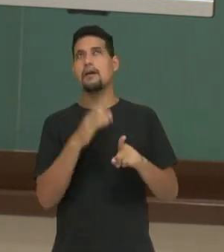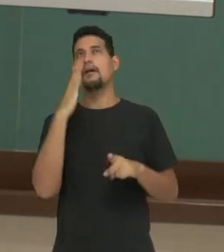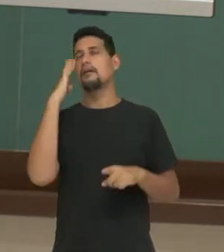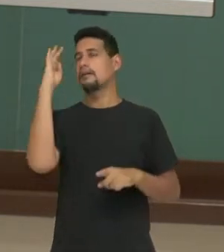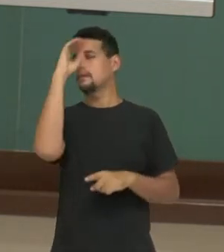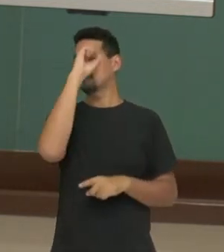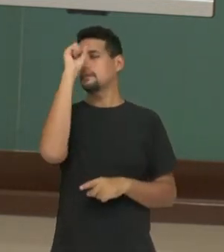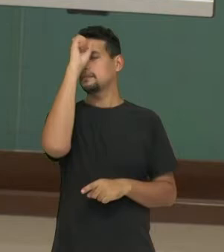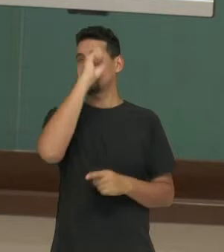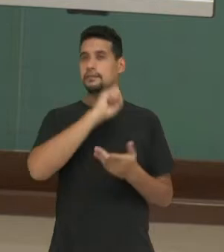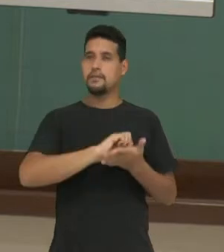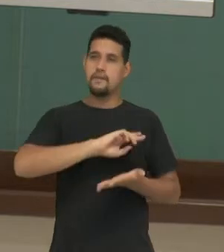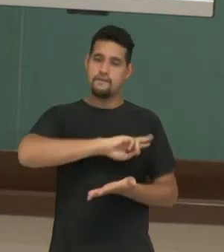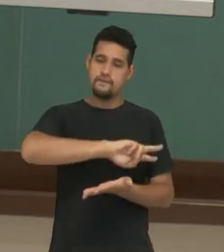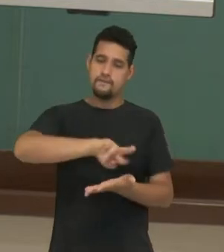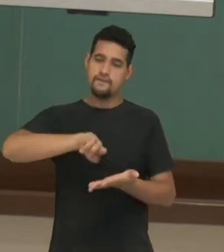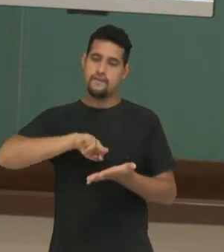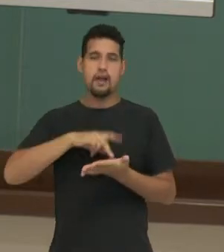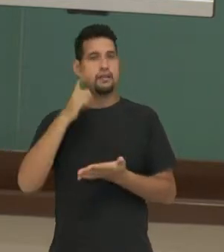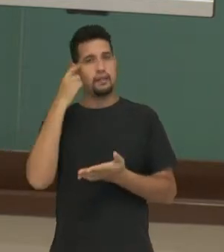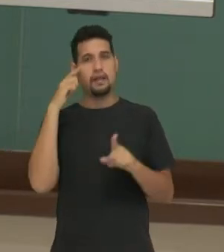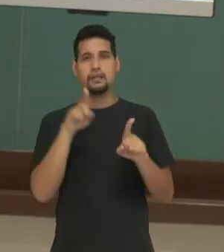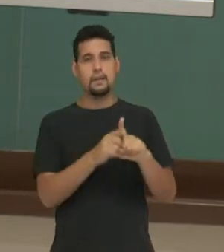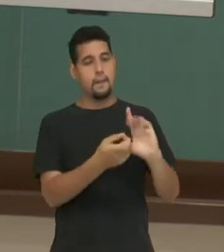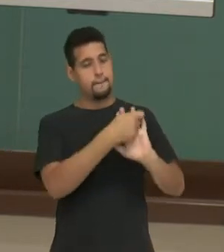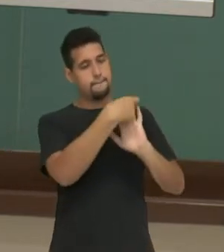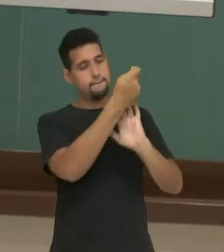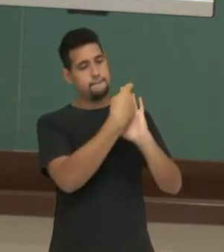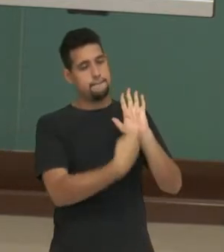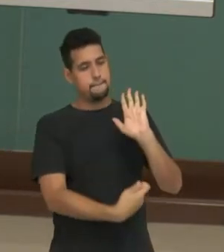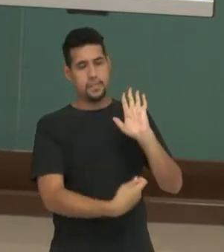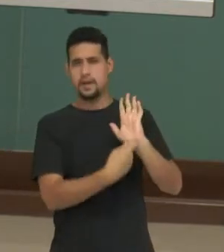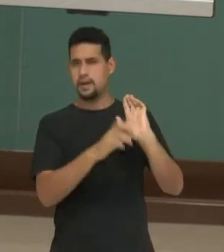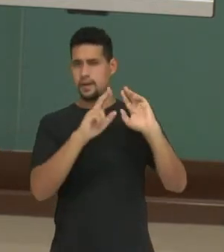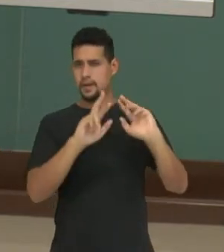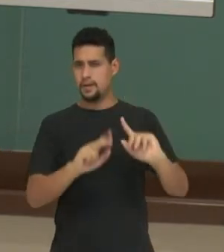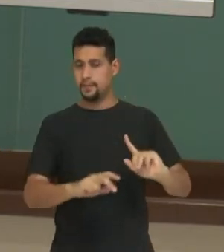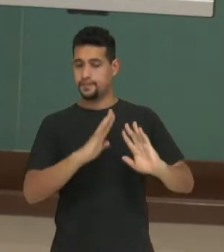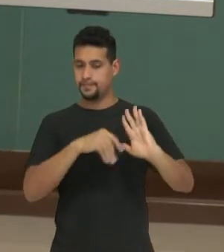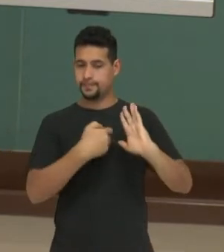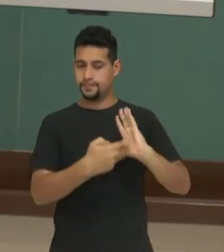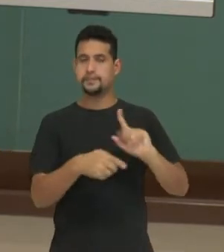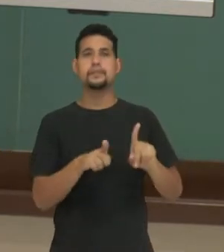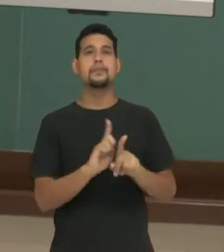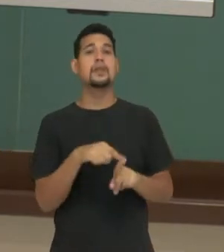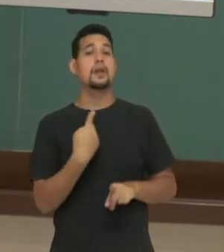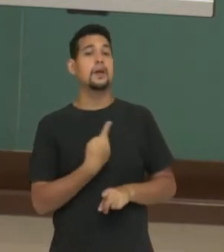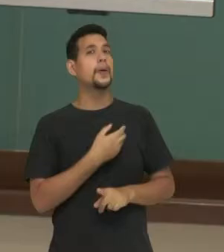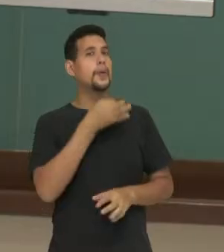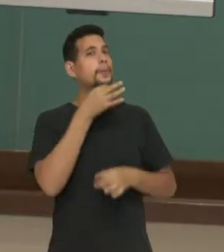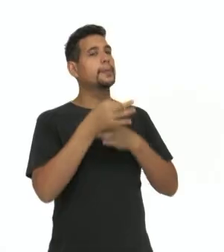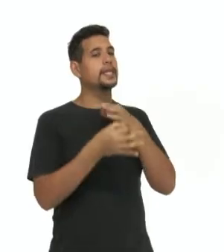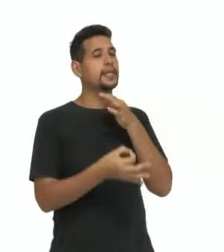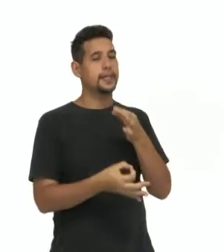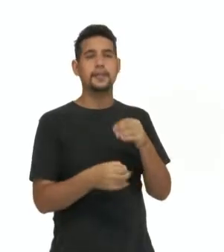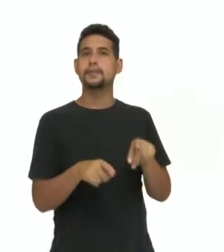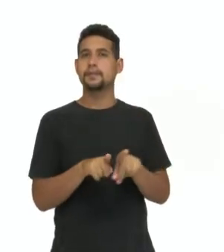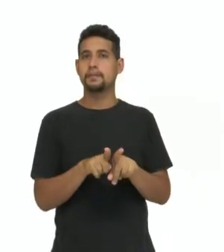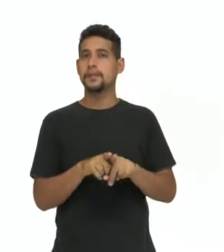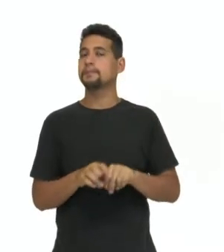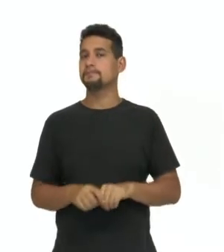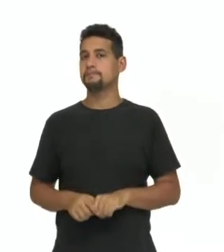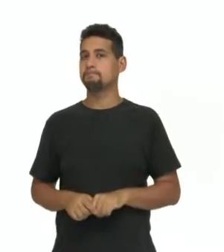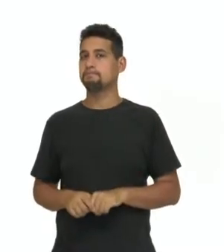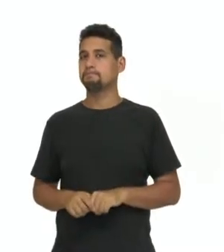as possibilidades de vocês darem conta de preencher, né, o restante da tabela. Então, fica aqui a nossa sugestão, né? Então, por